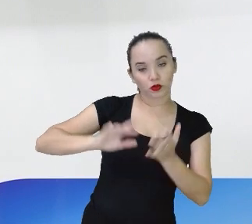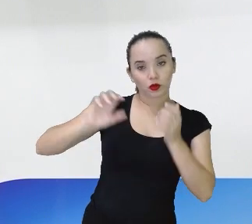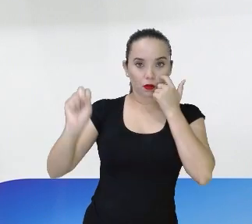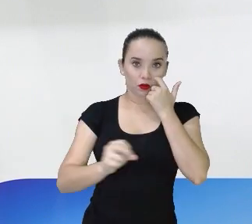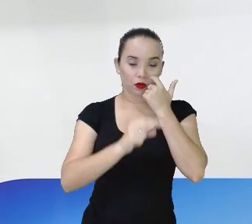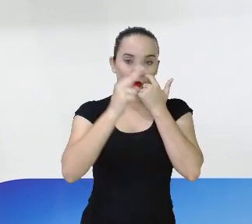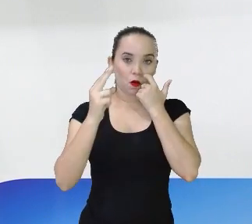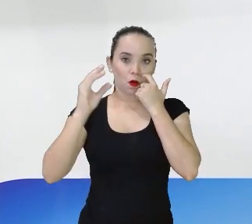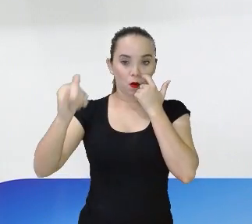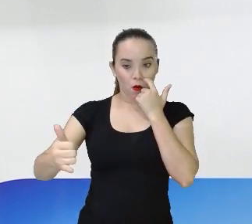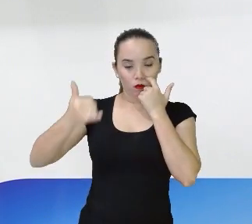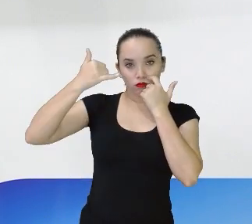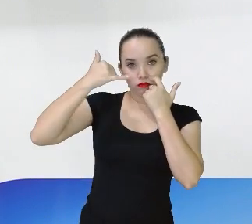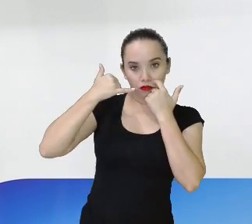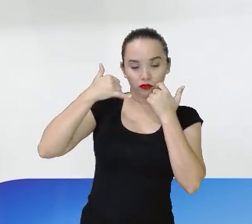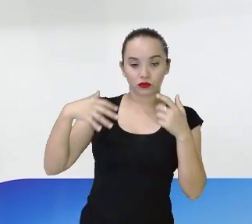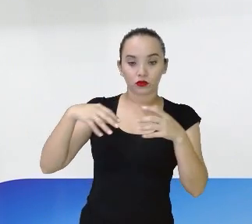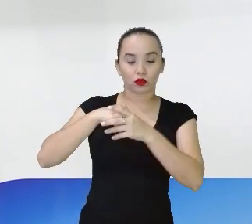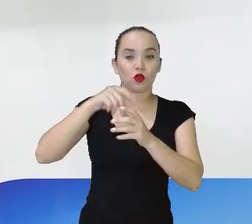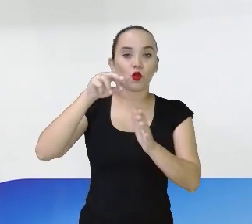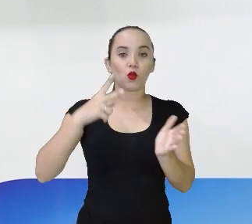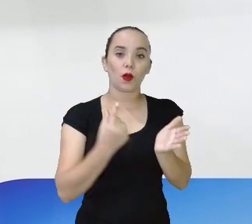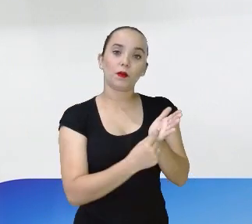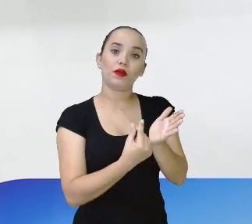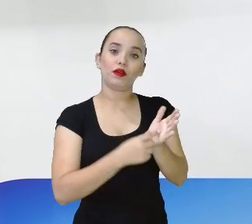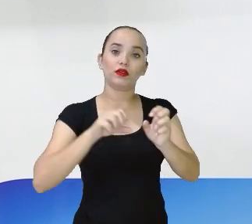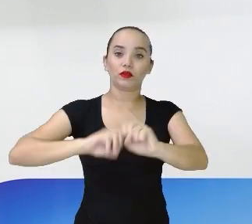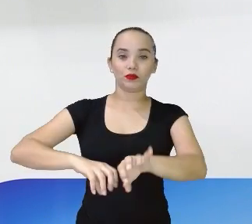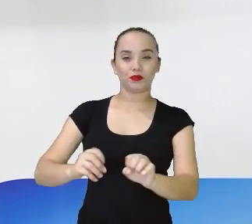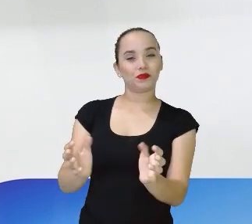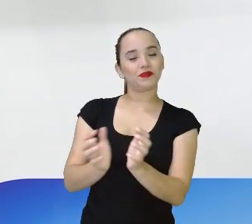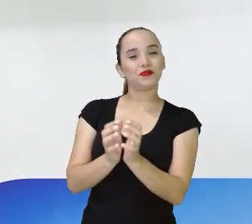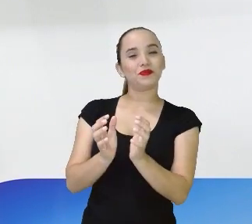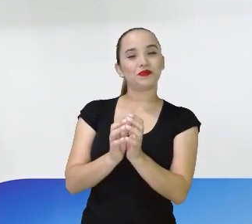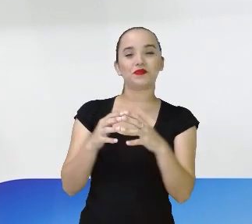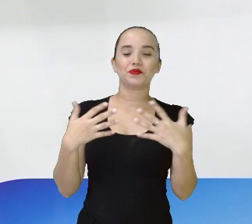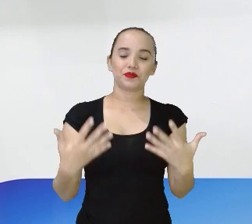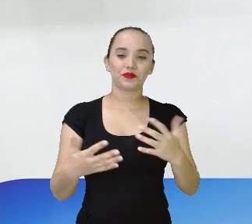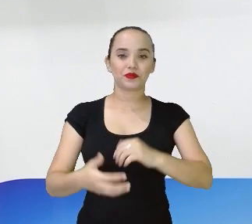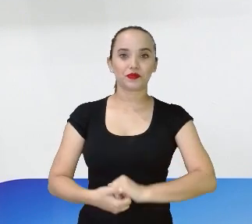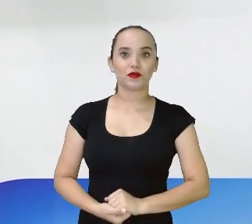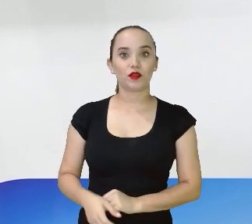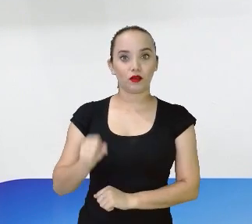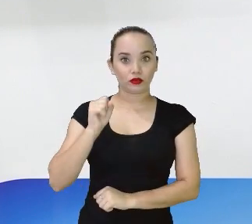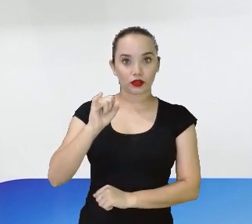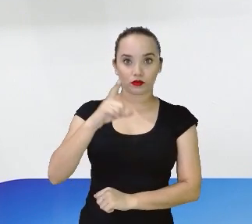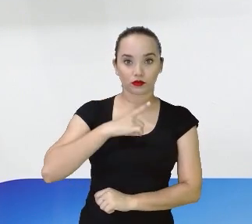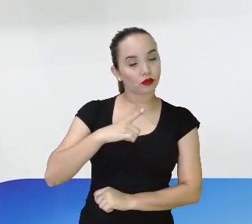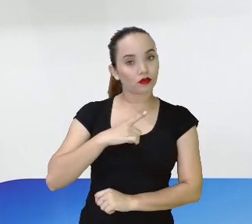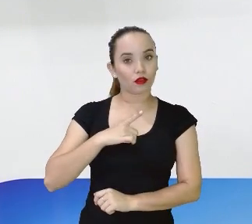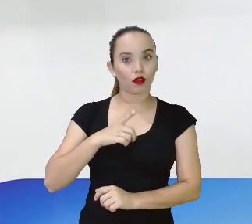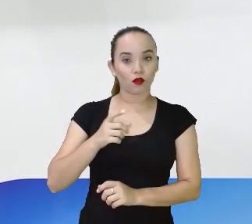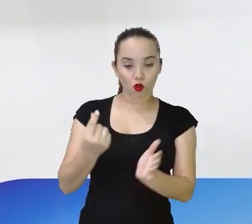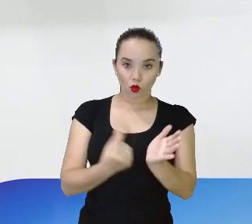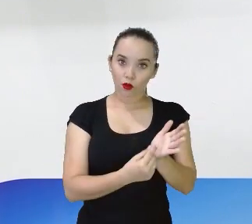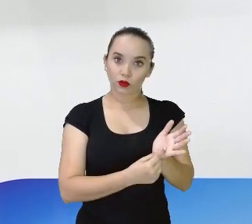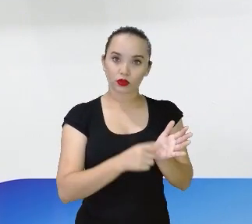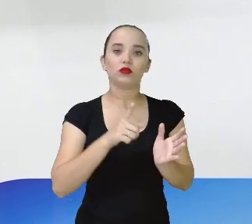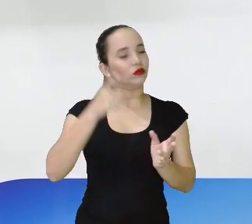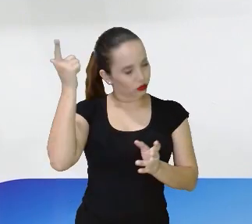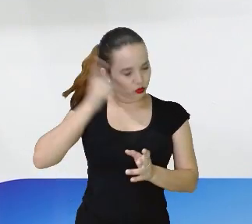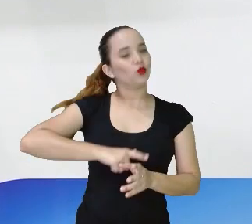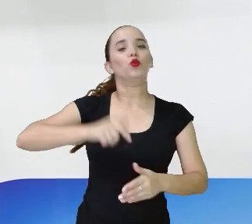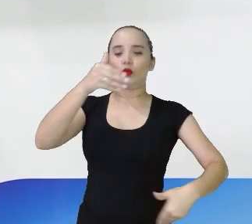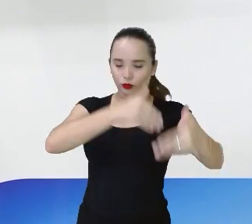celular, com o aplicativo do Educa Recife. Não é isso, então? Está com o aplicativo do Educa Recife? Participa do